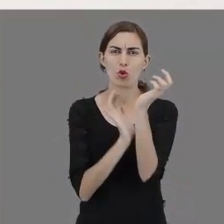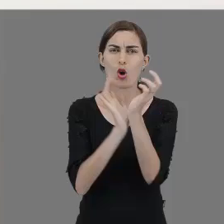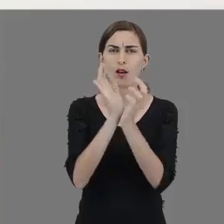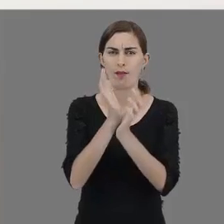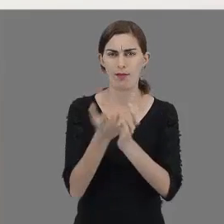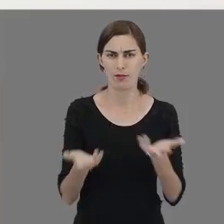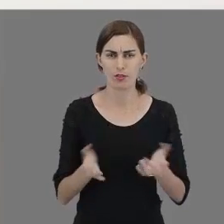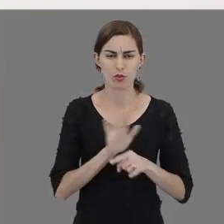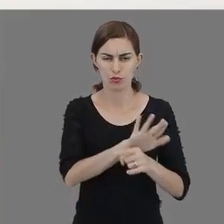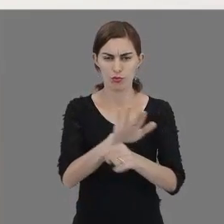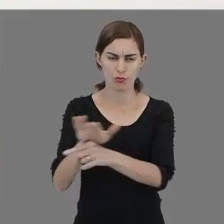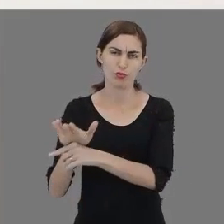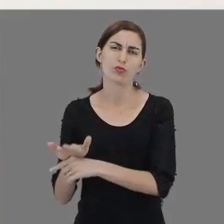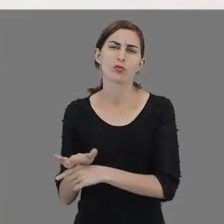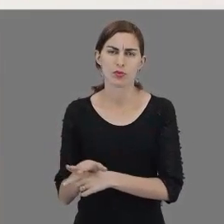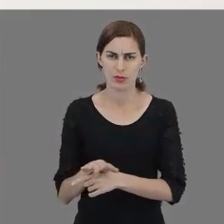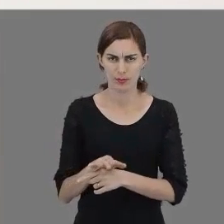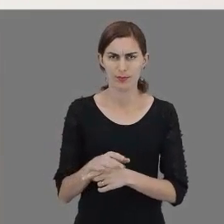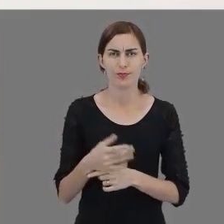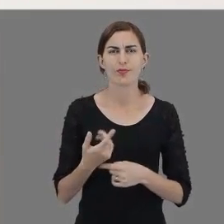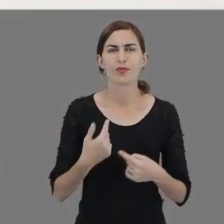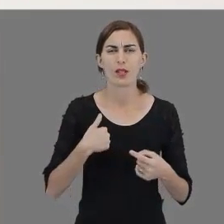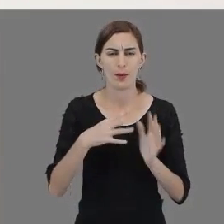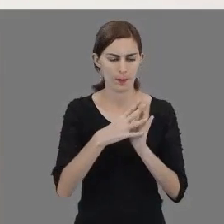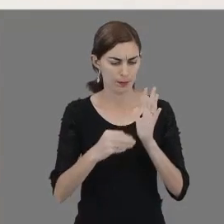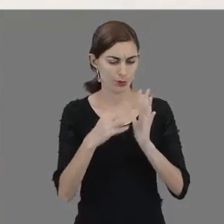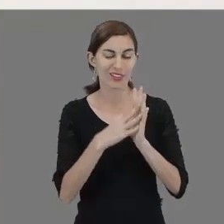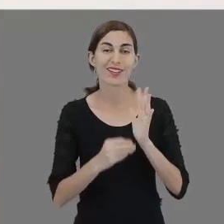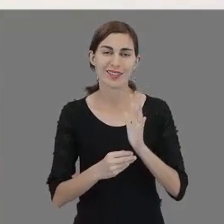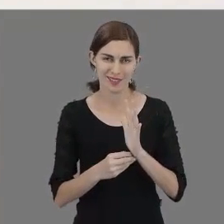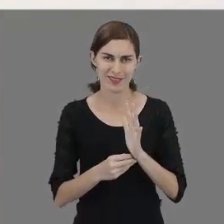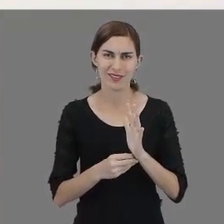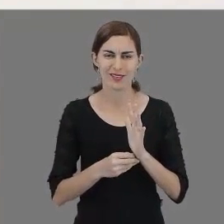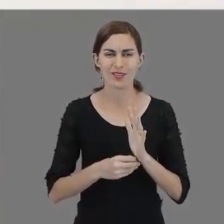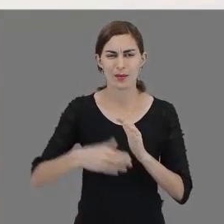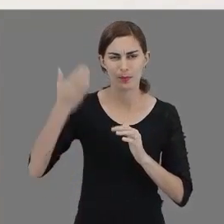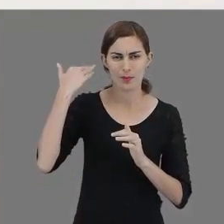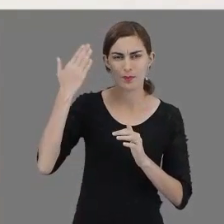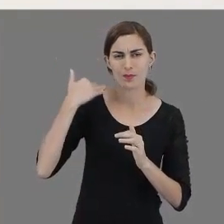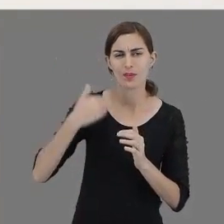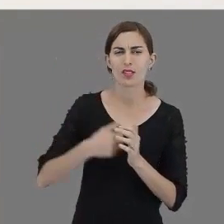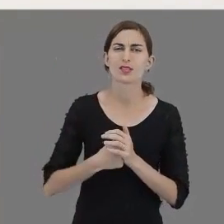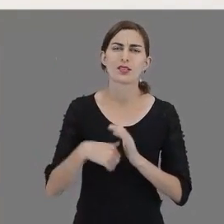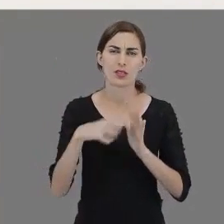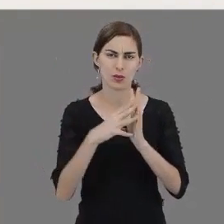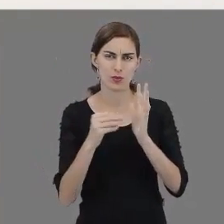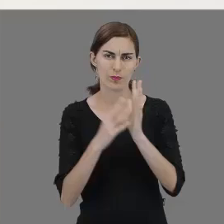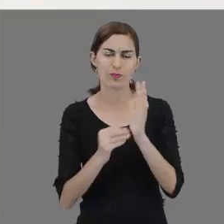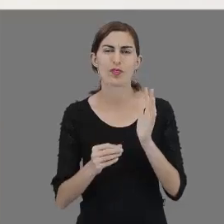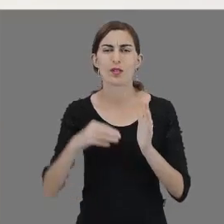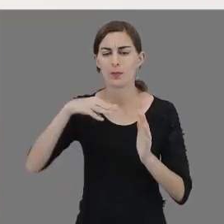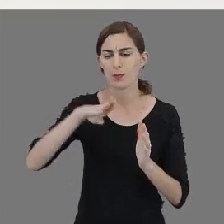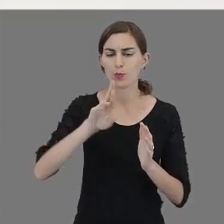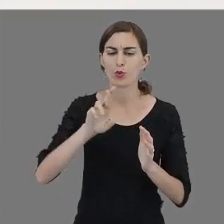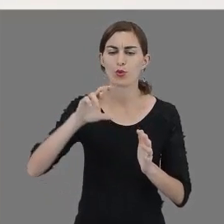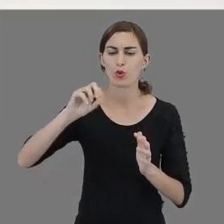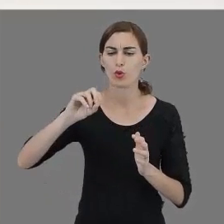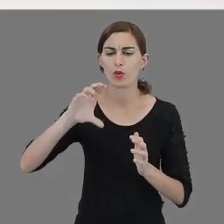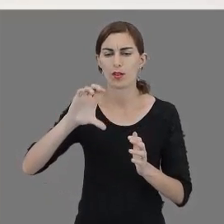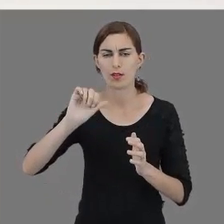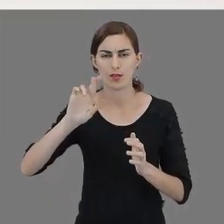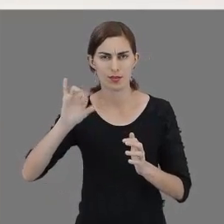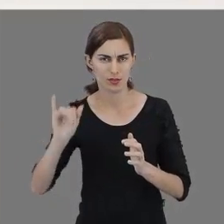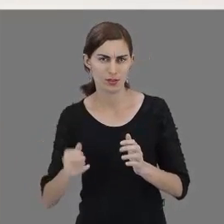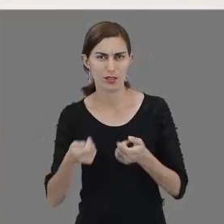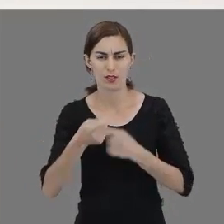aí esses pressupostos, eles são baseados no modelo weberiano, no modelo de Max Weber de burocracia, e nos